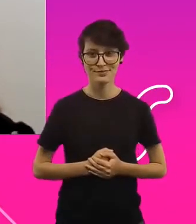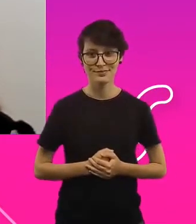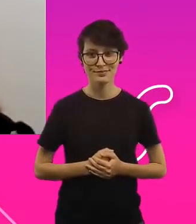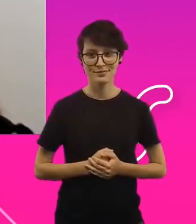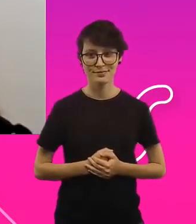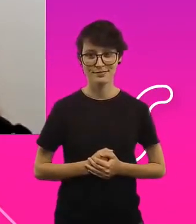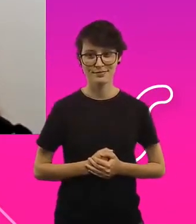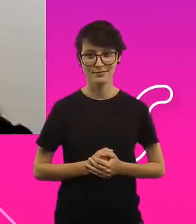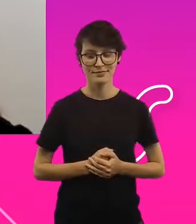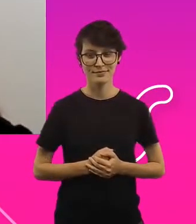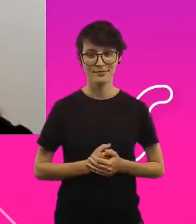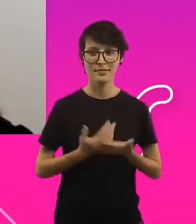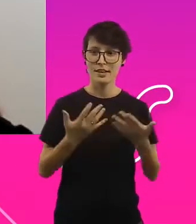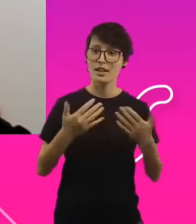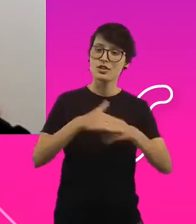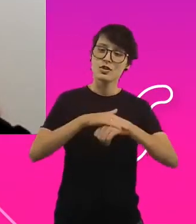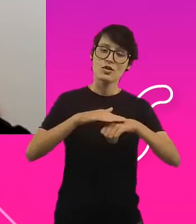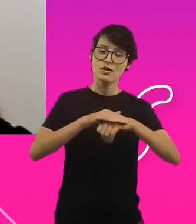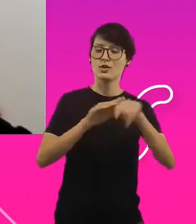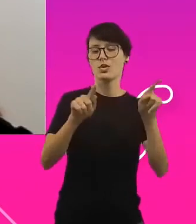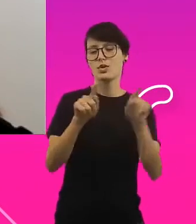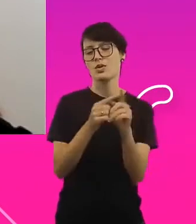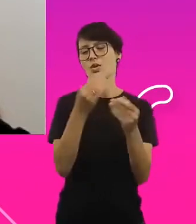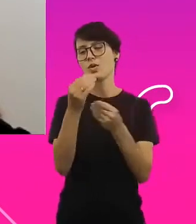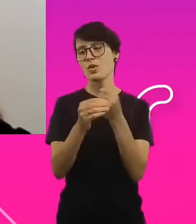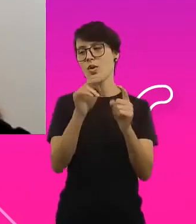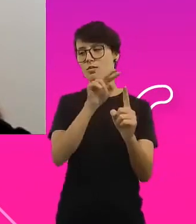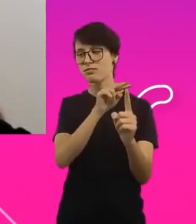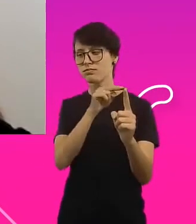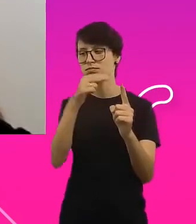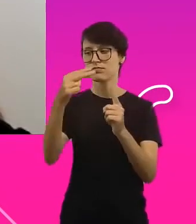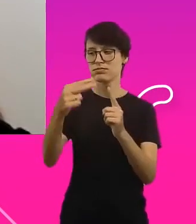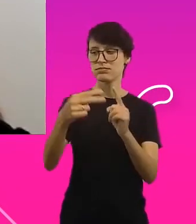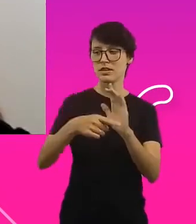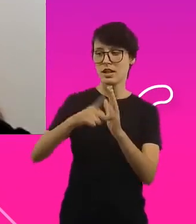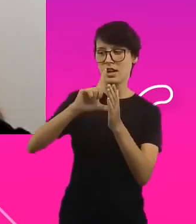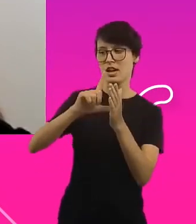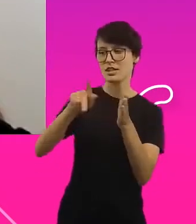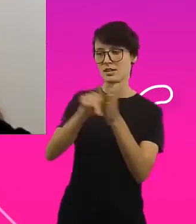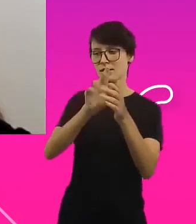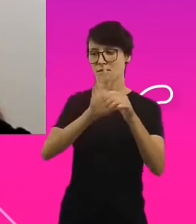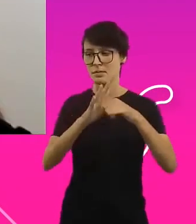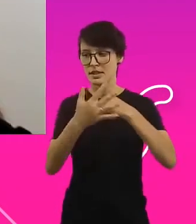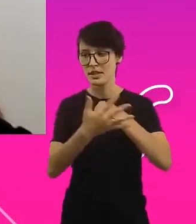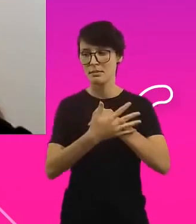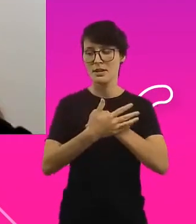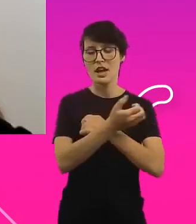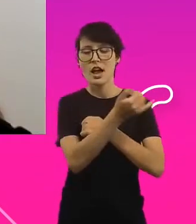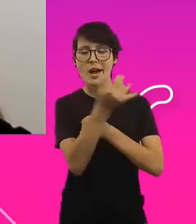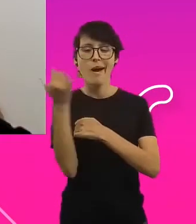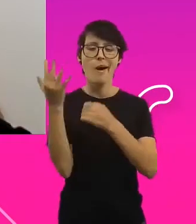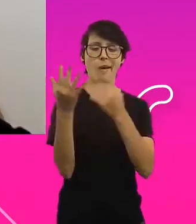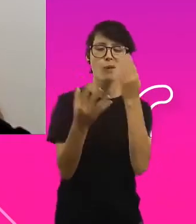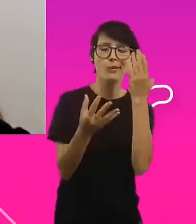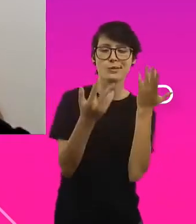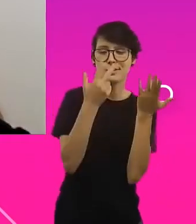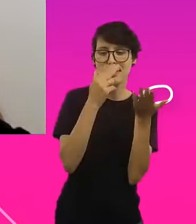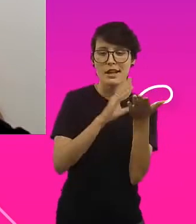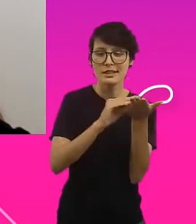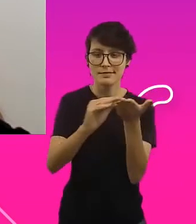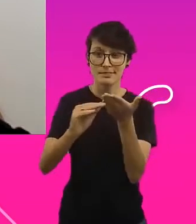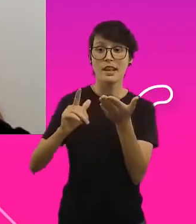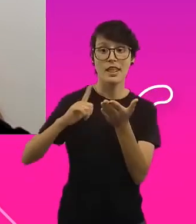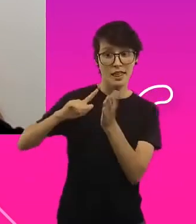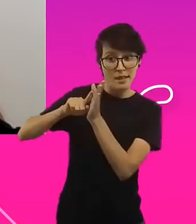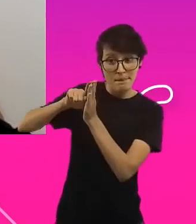A gente falou um pouquinho do panorama pré-pandemia, mas só para a gente trazer alguns dados aqui, estudos indicam que